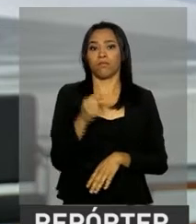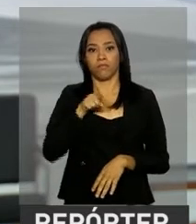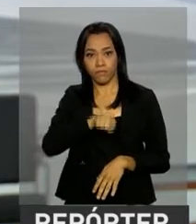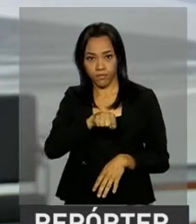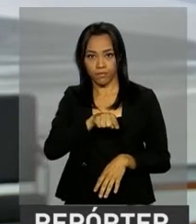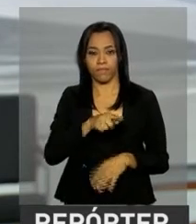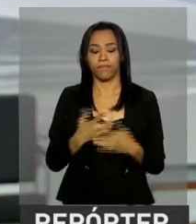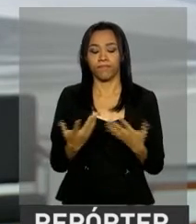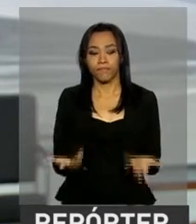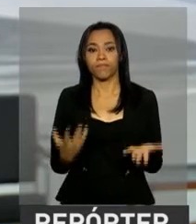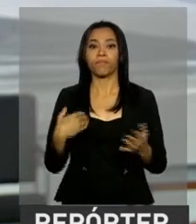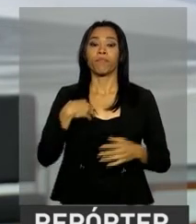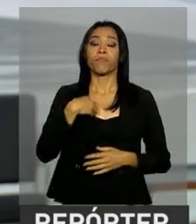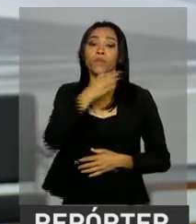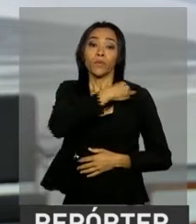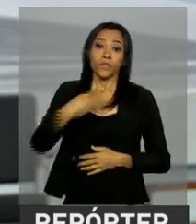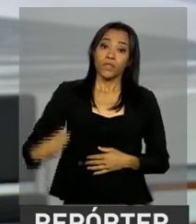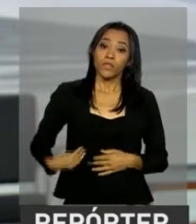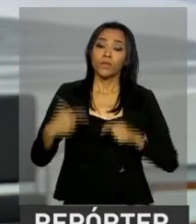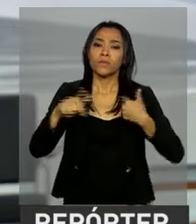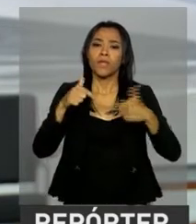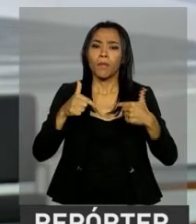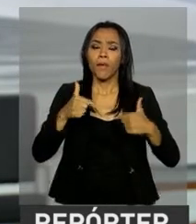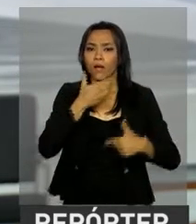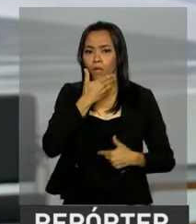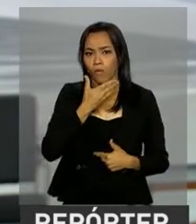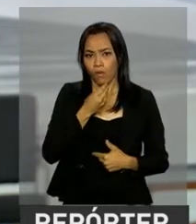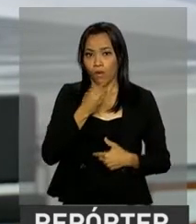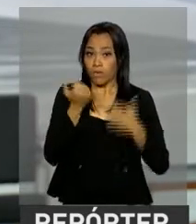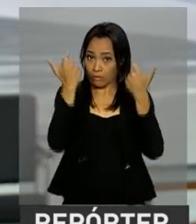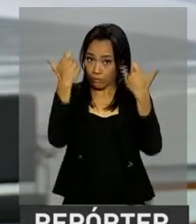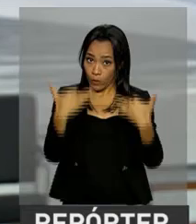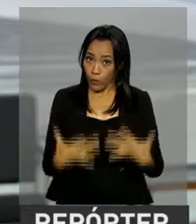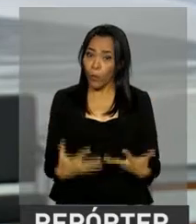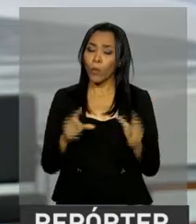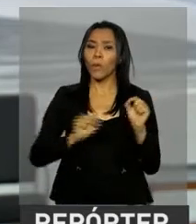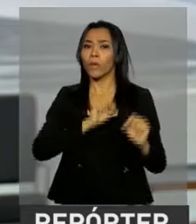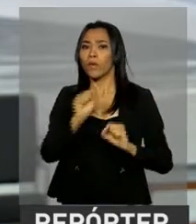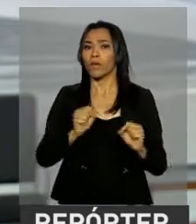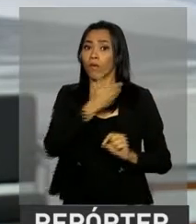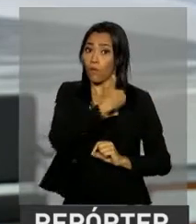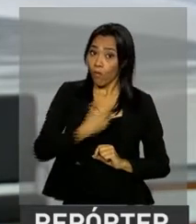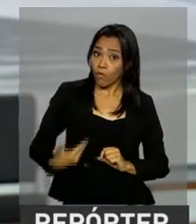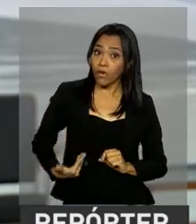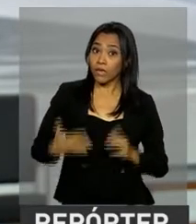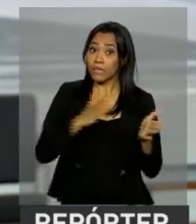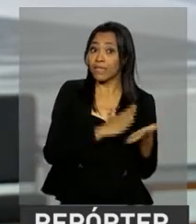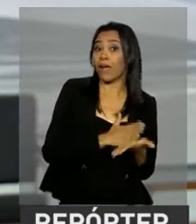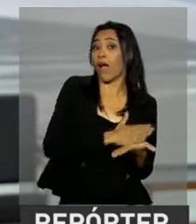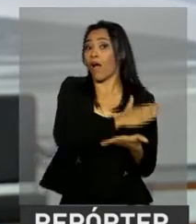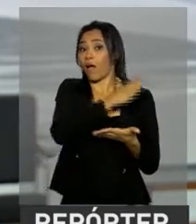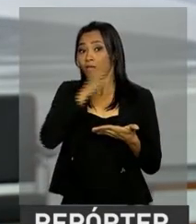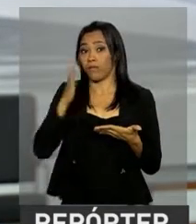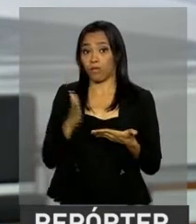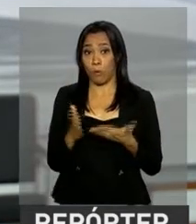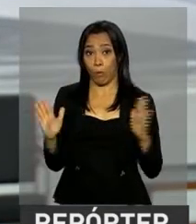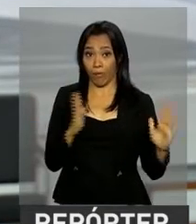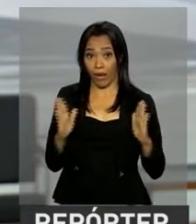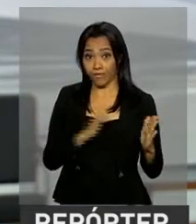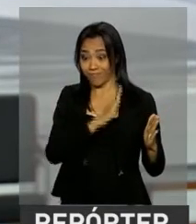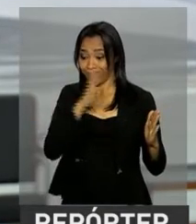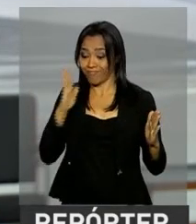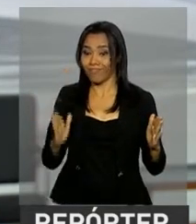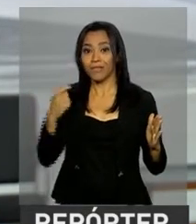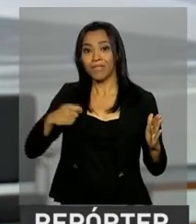aqui o ministro do trabalho ronaldo nogueira explicou em que o governo estendeu o prazo para que o trabalhador faça